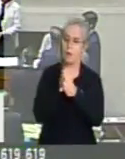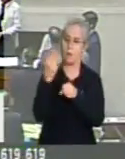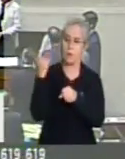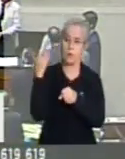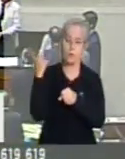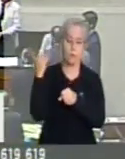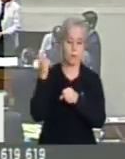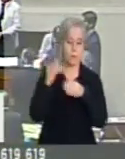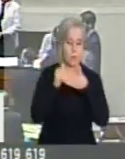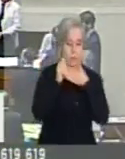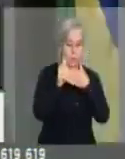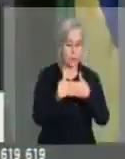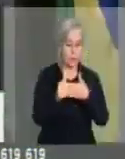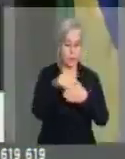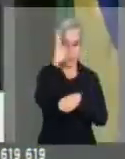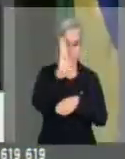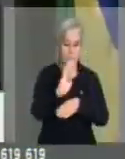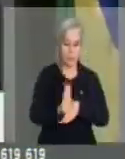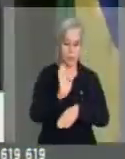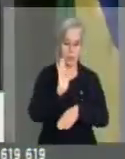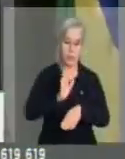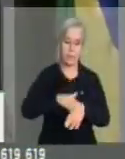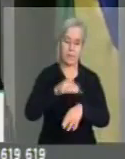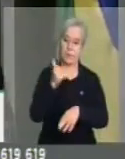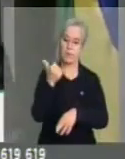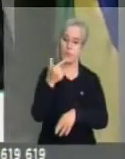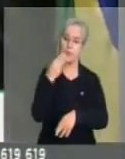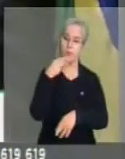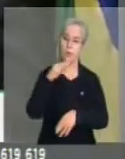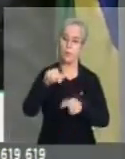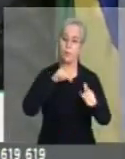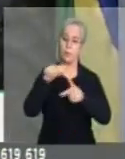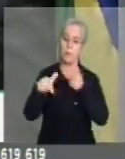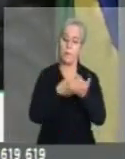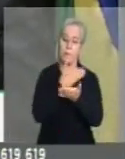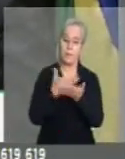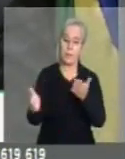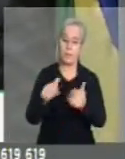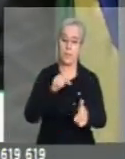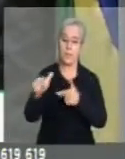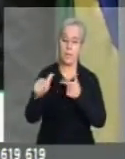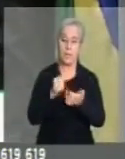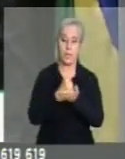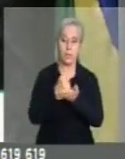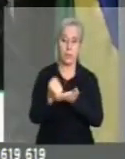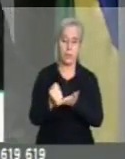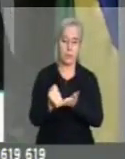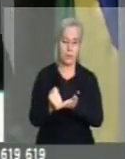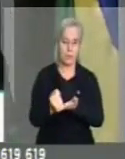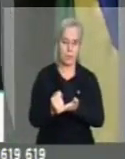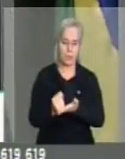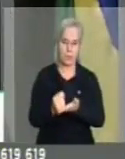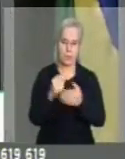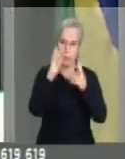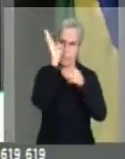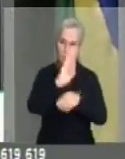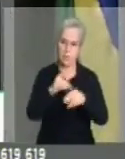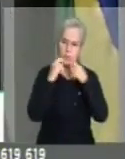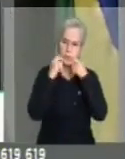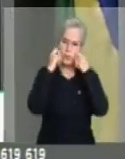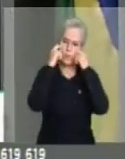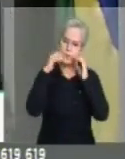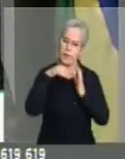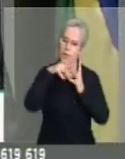o Brasil a mais de 12 milhões de desempregados, levaram o Brasil a uma vergonha internacional